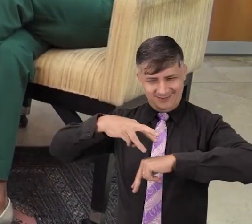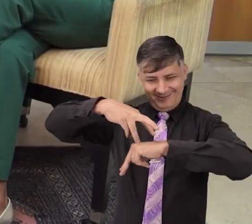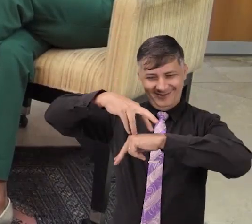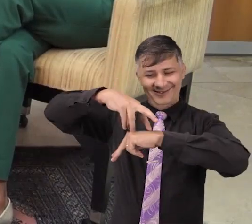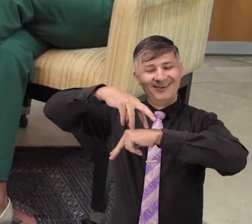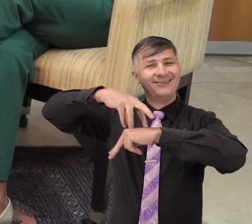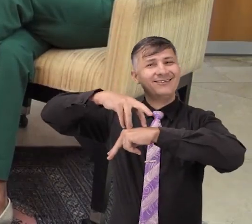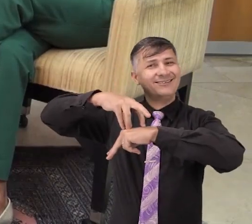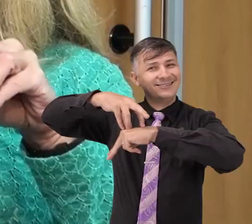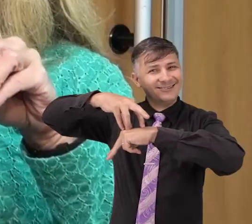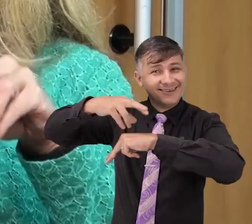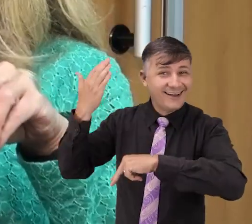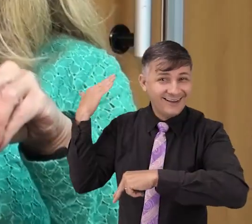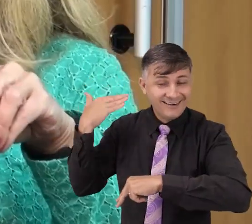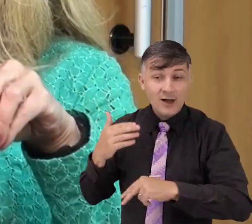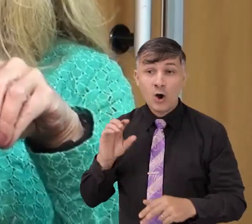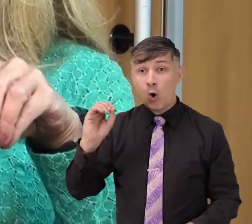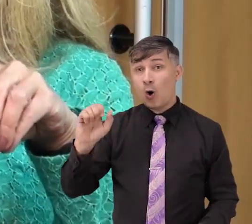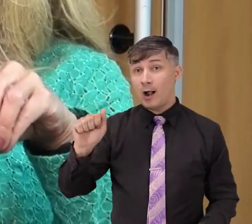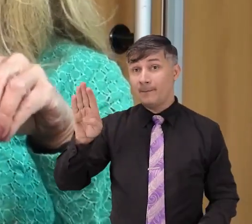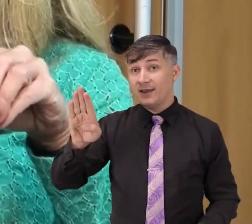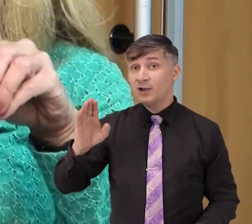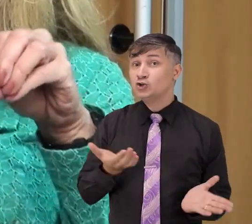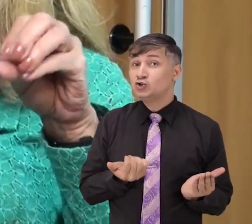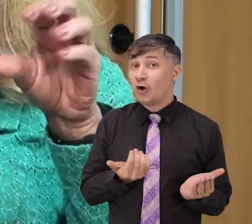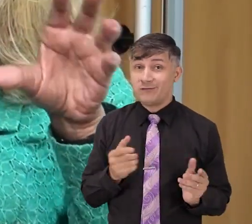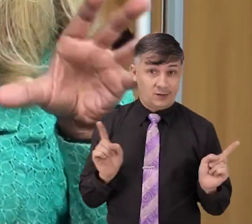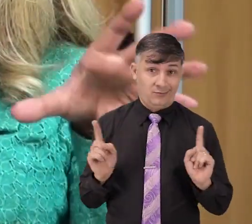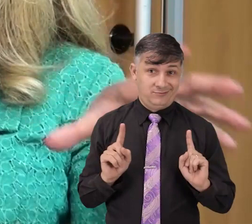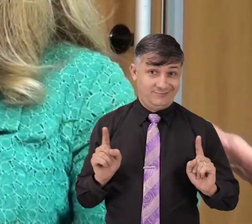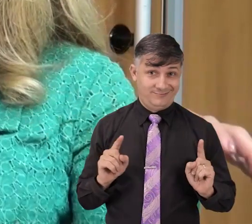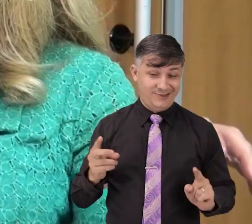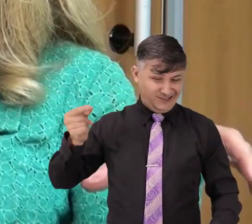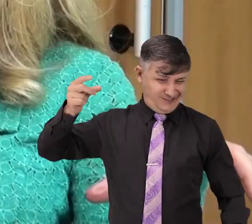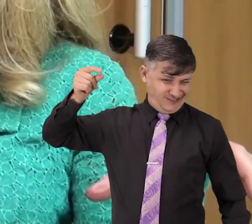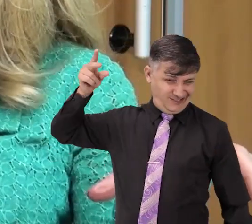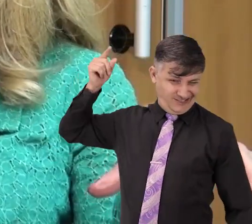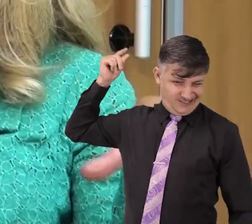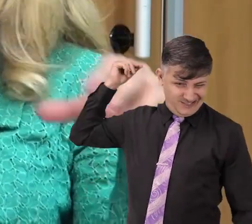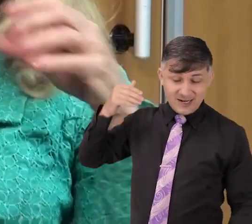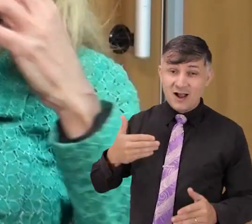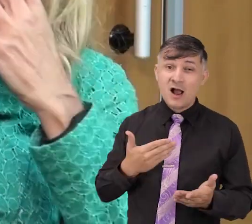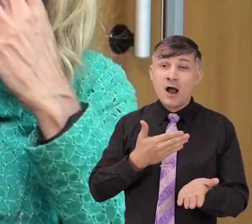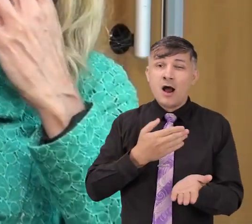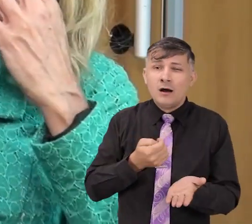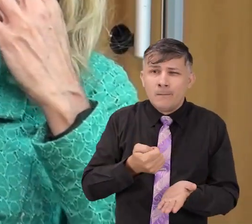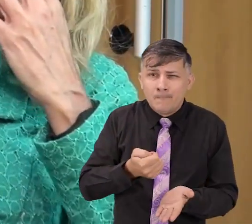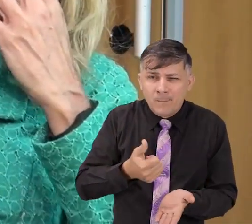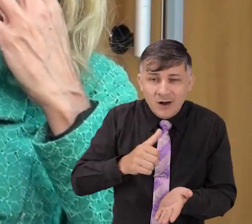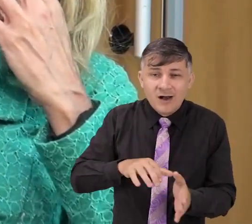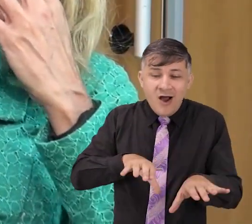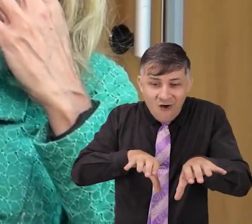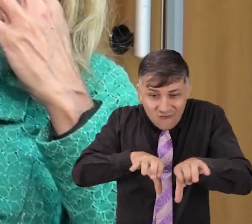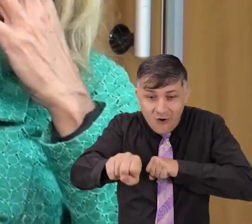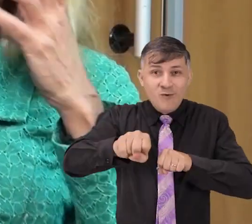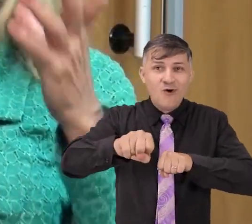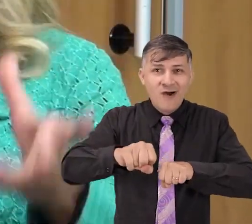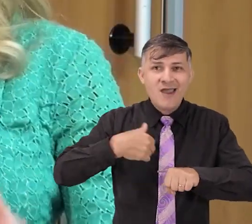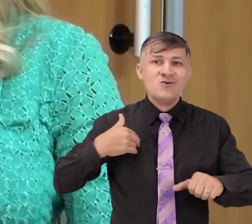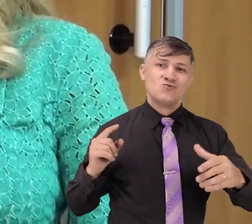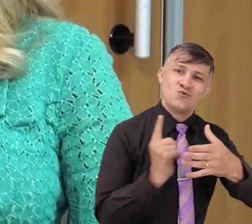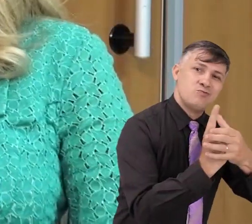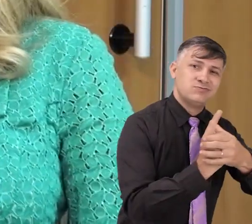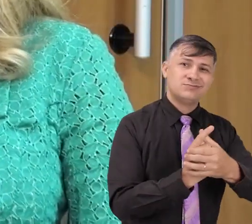OAB jovem, eu fui da Comissão de Recém-Formados da Ordem. E tinha a